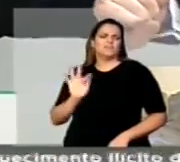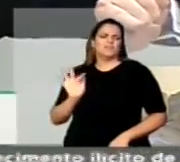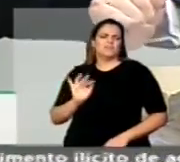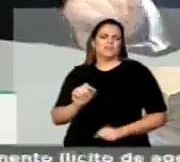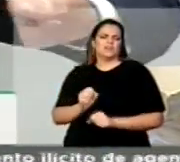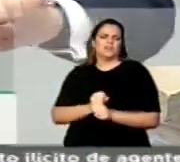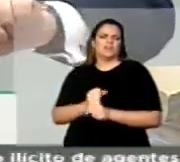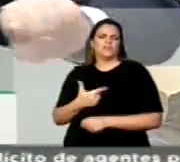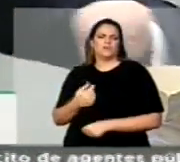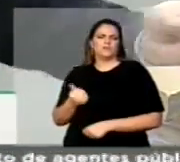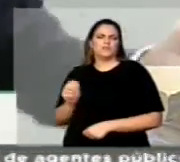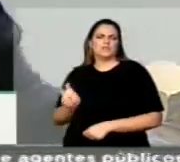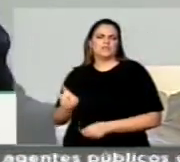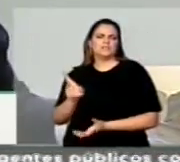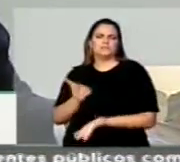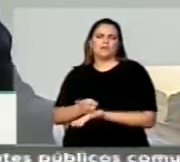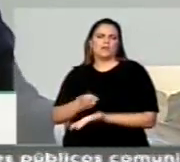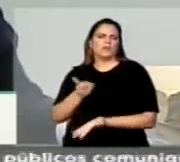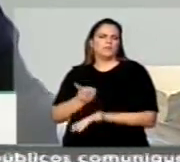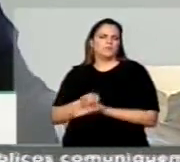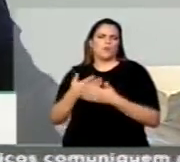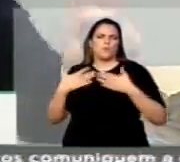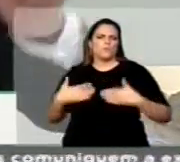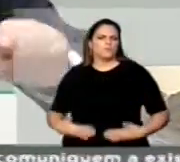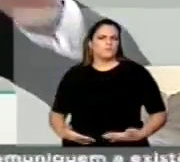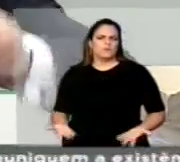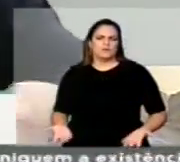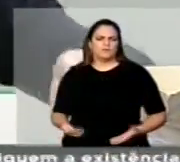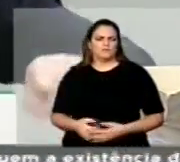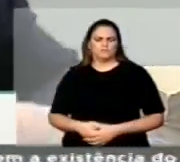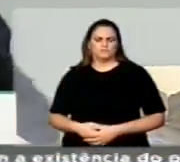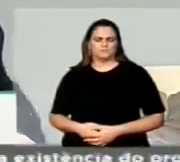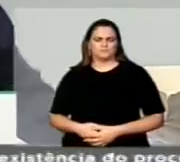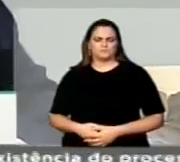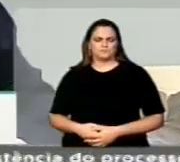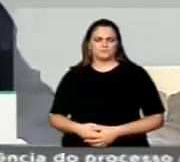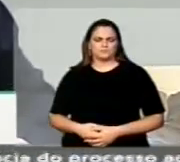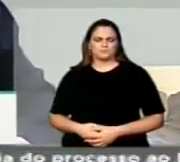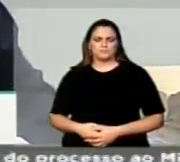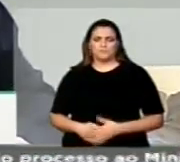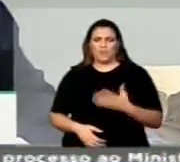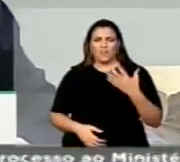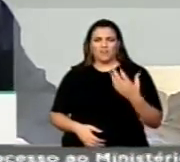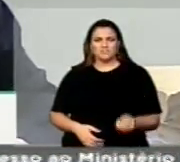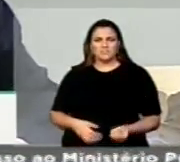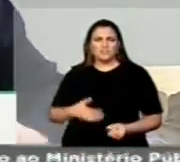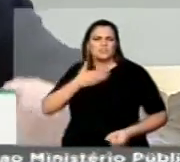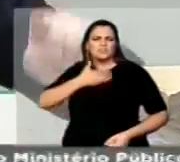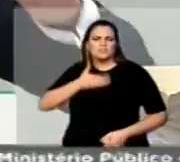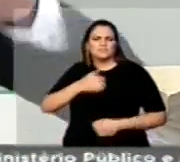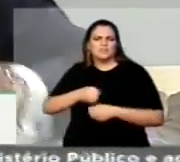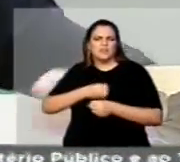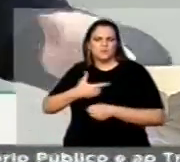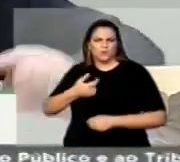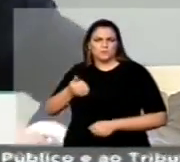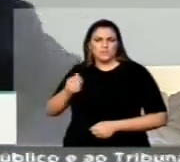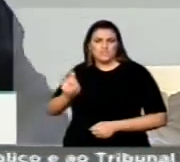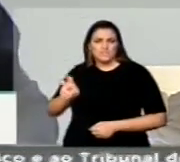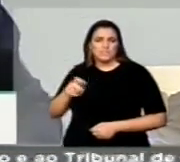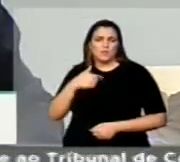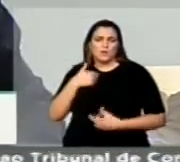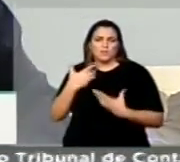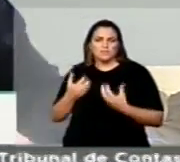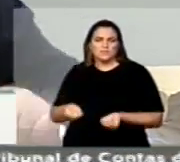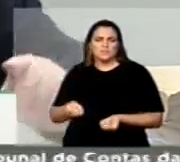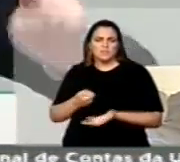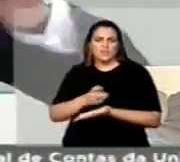referentes ao impeachment, foi a mesma. E quando eu aceitei, em dezembro de 2015, eu aceitei, no início de